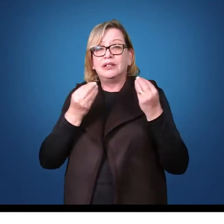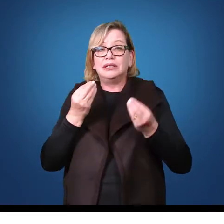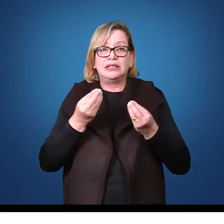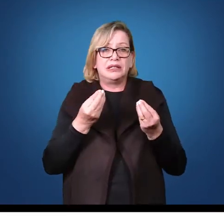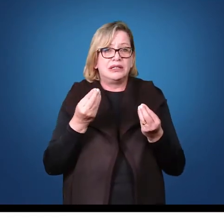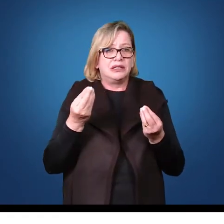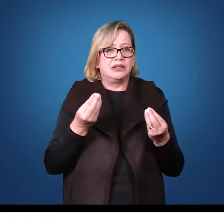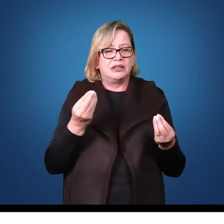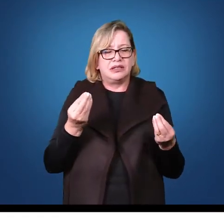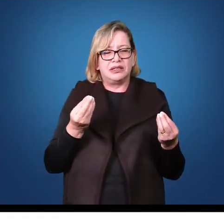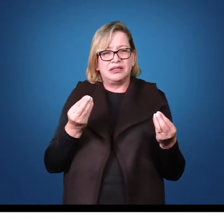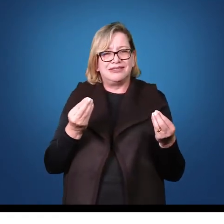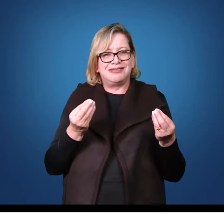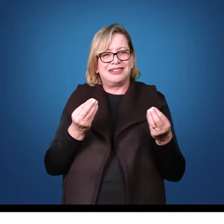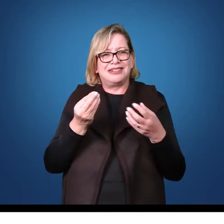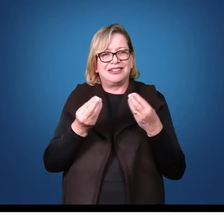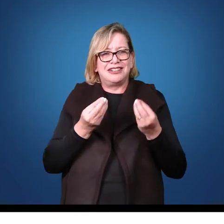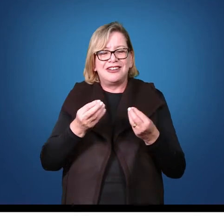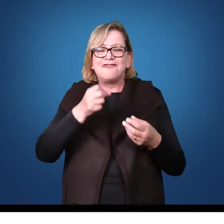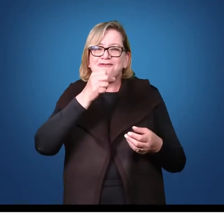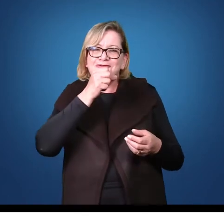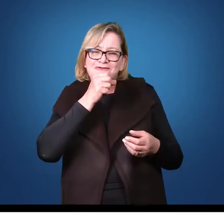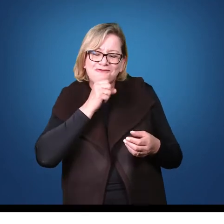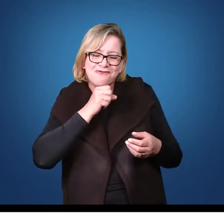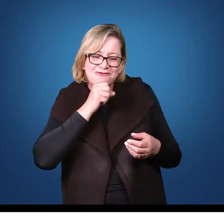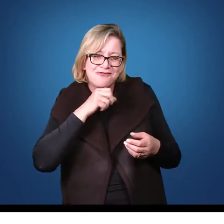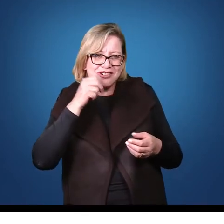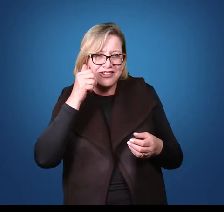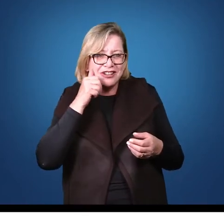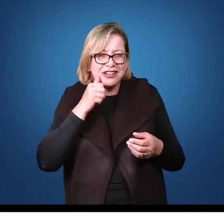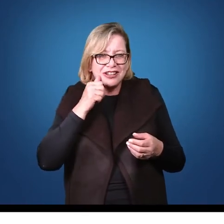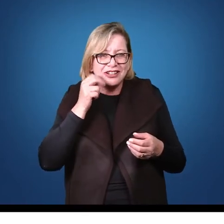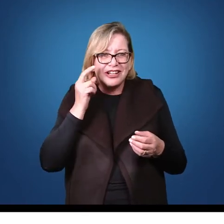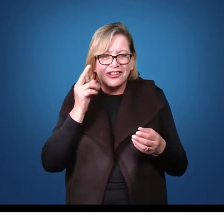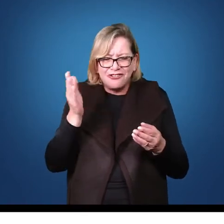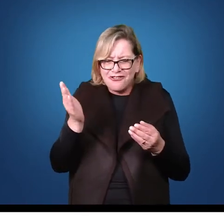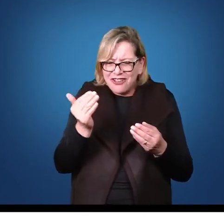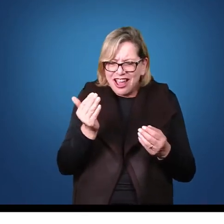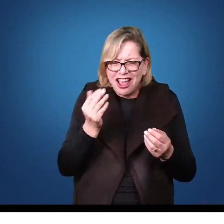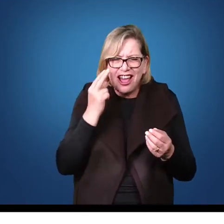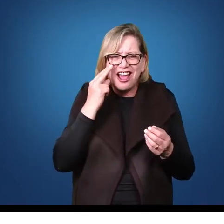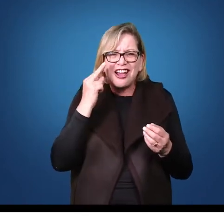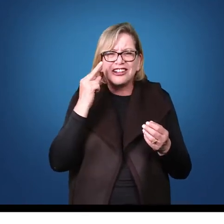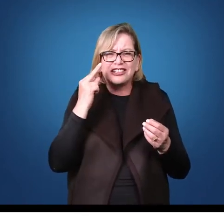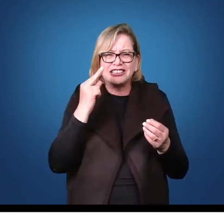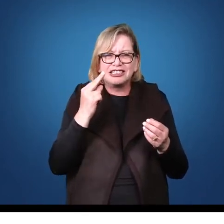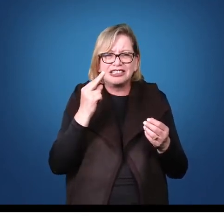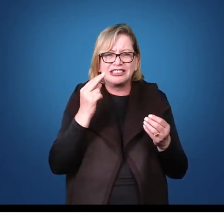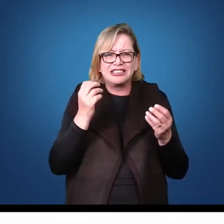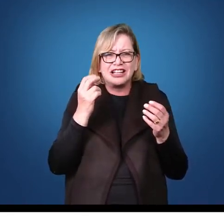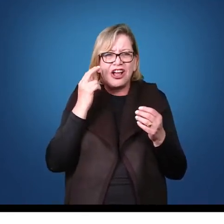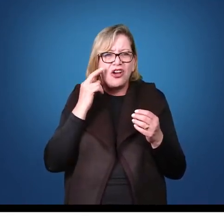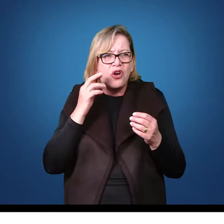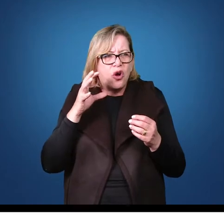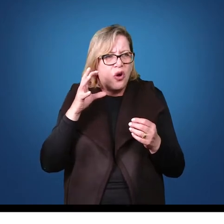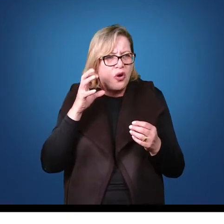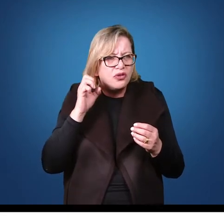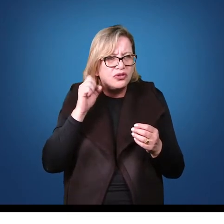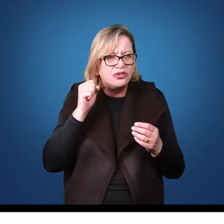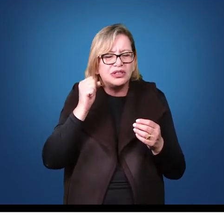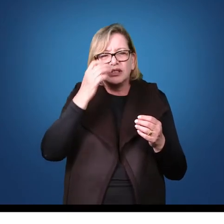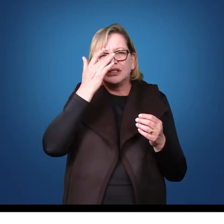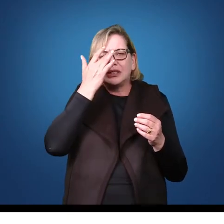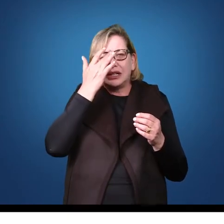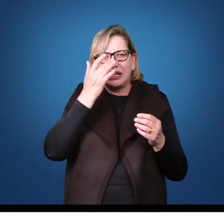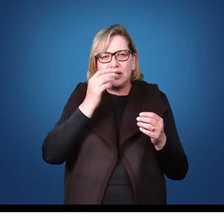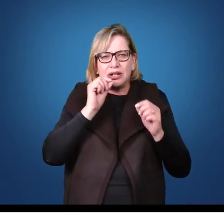Olha só. Vovó. Vem, vovó. Venham aqui ouvir o